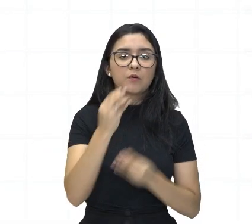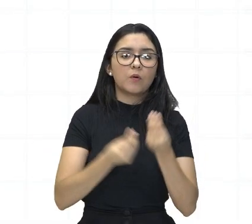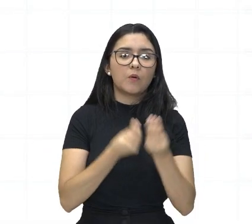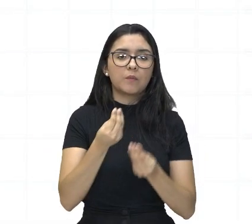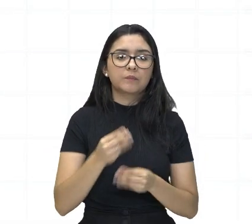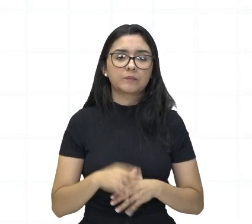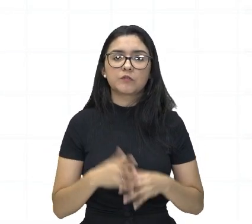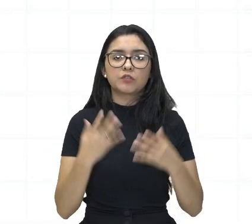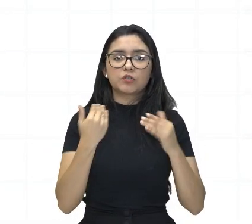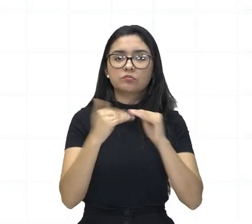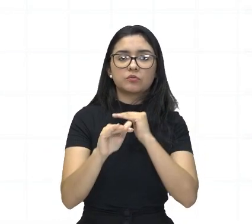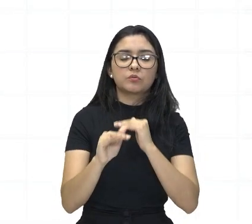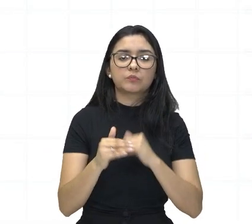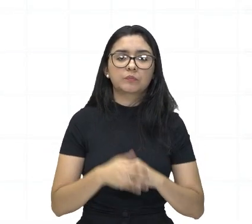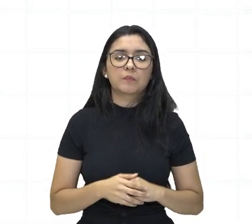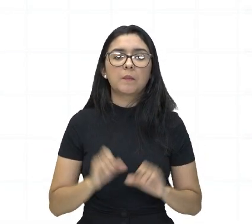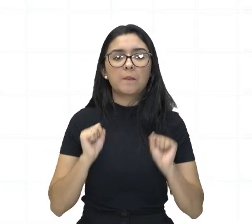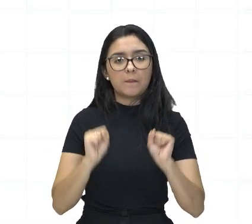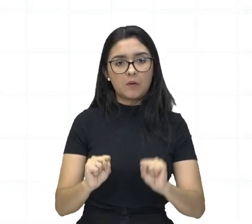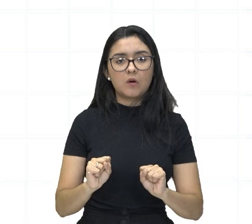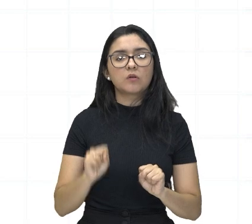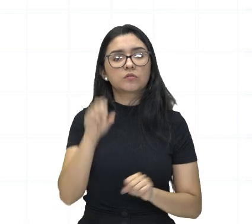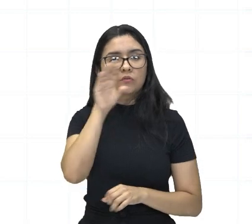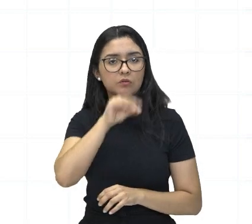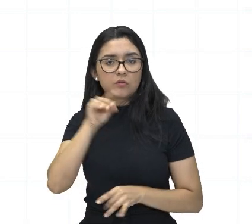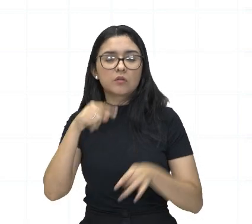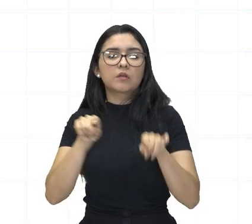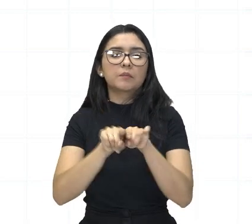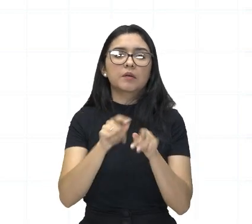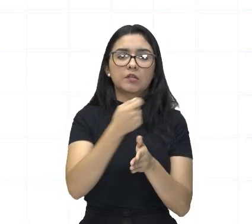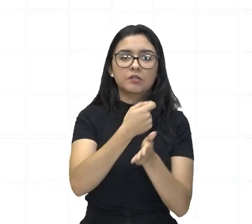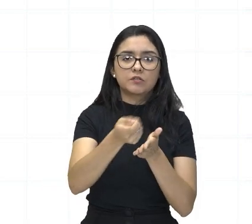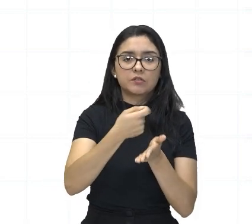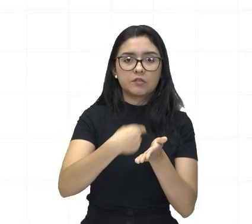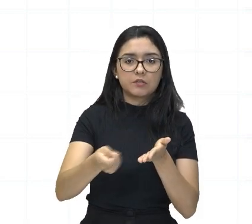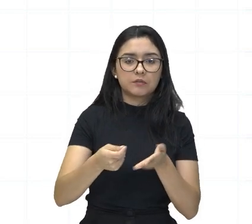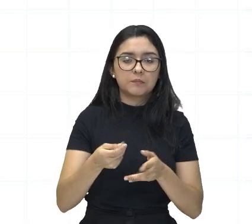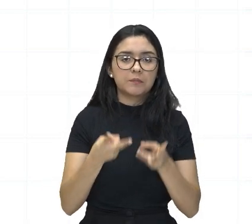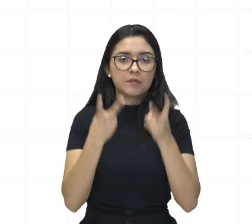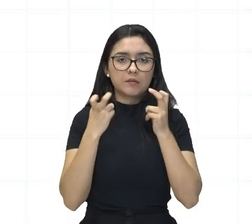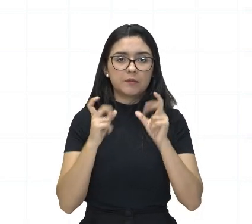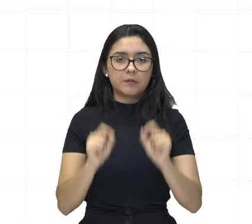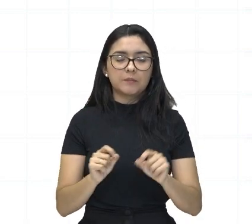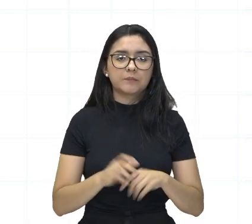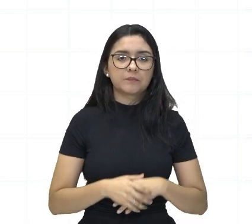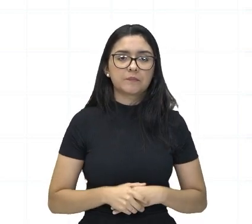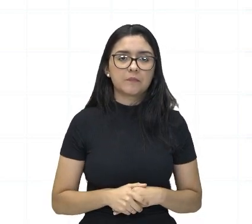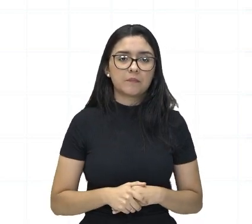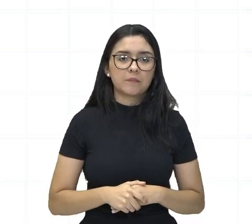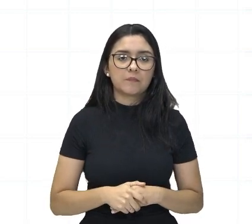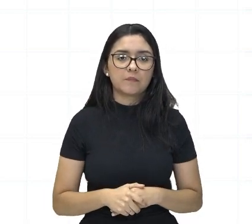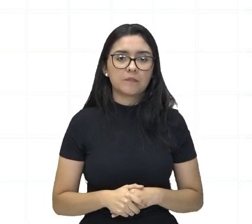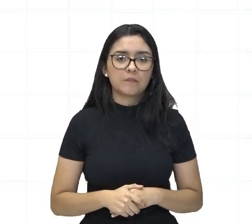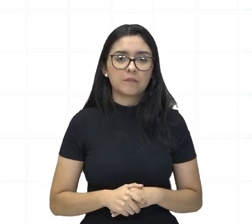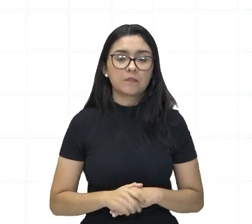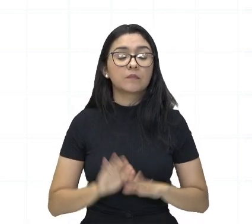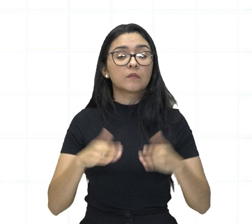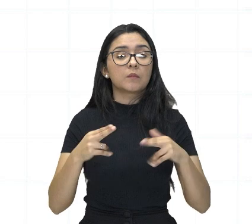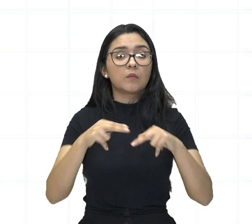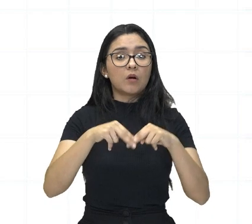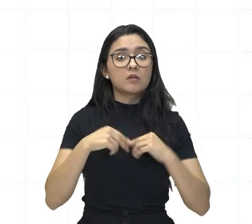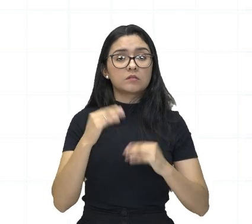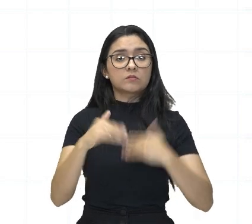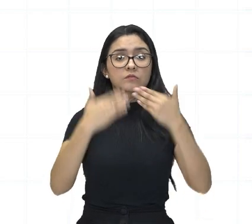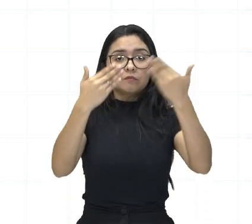ser tanto materializado na escrita quanto na oralidade. Observem, apesar dos avanços